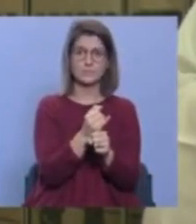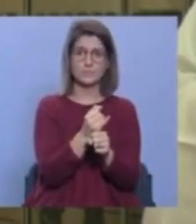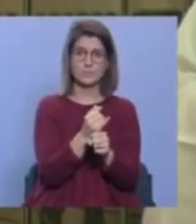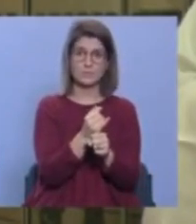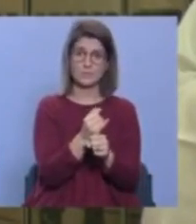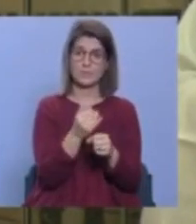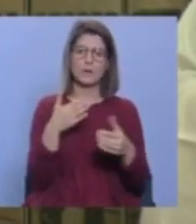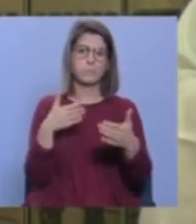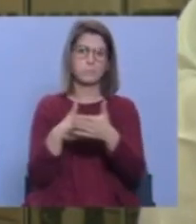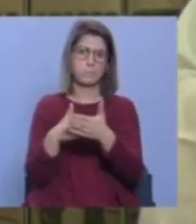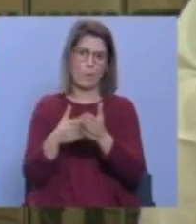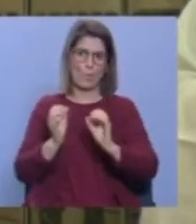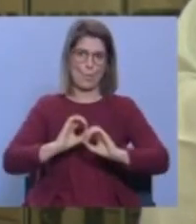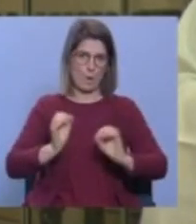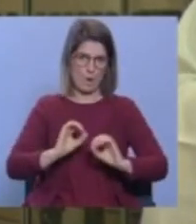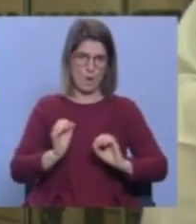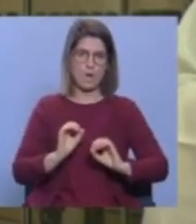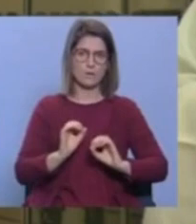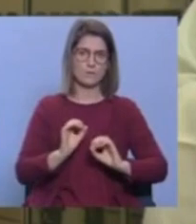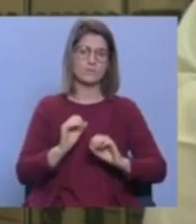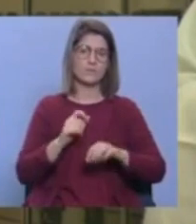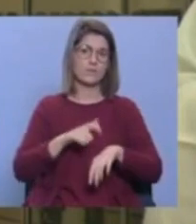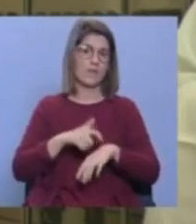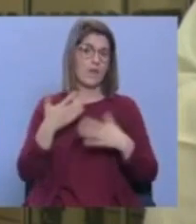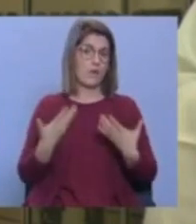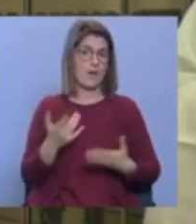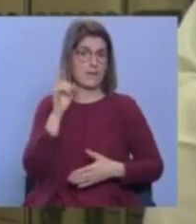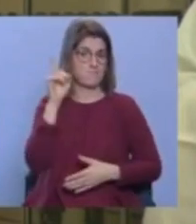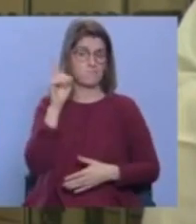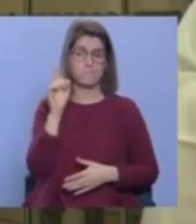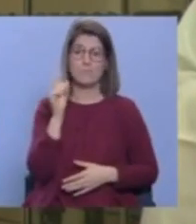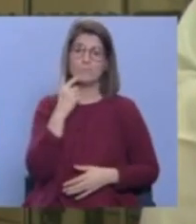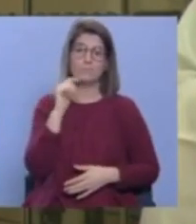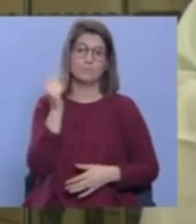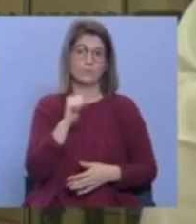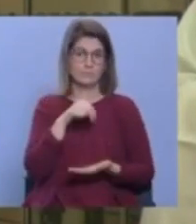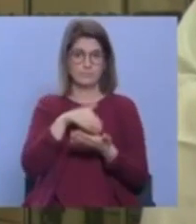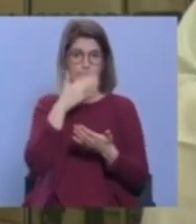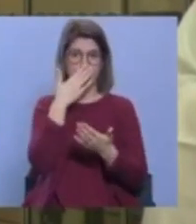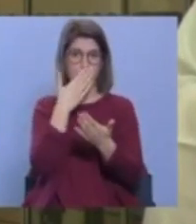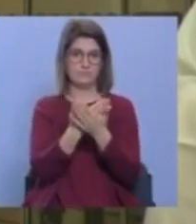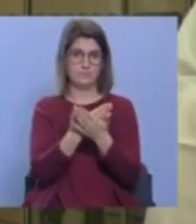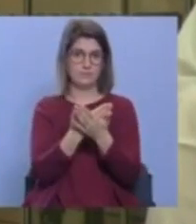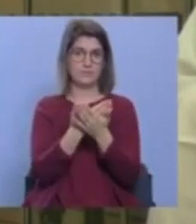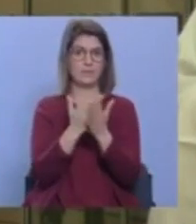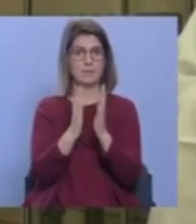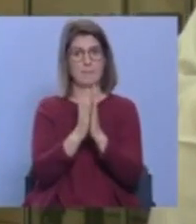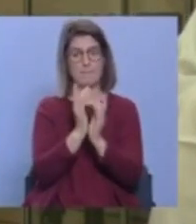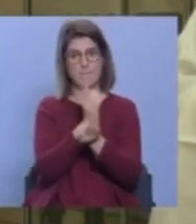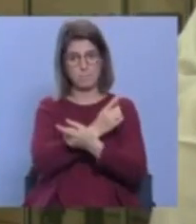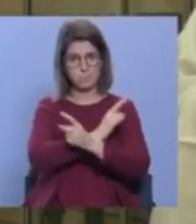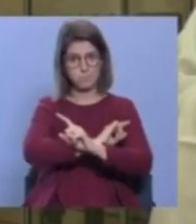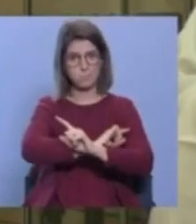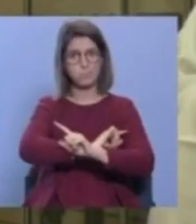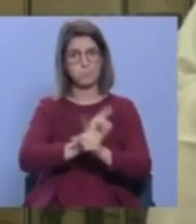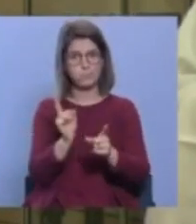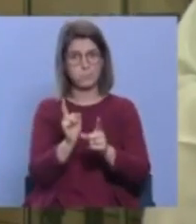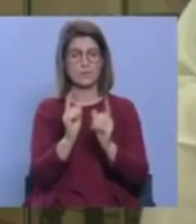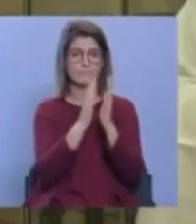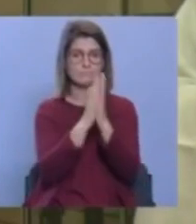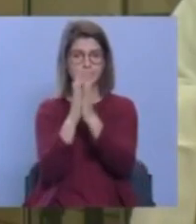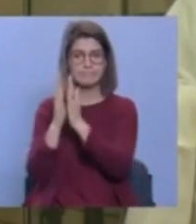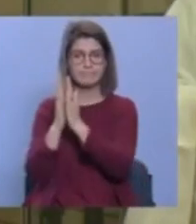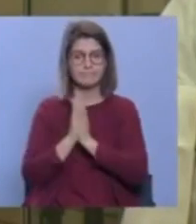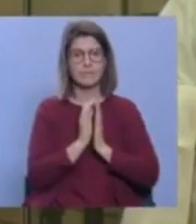esta restrição, mas que neste momento não podem participar publicamente nas celebrações, nas suas